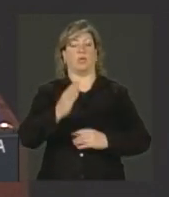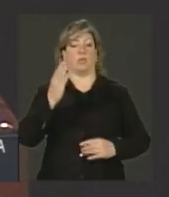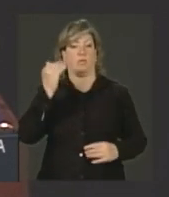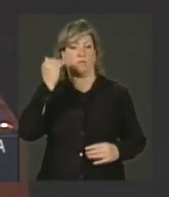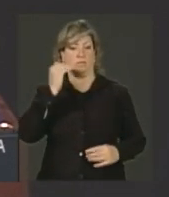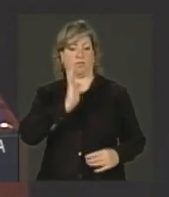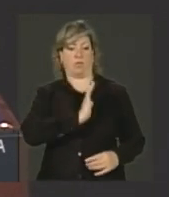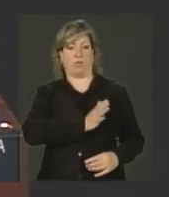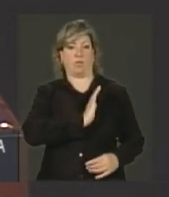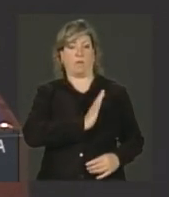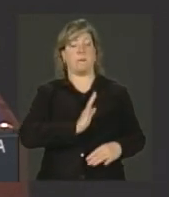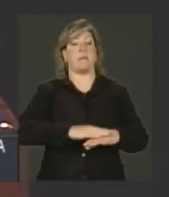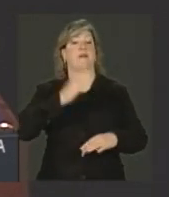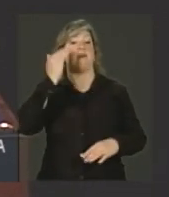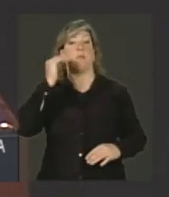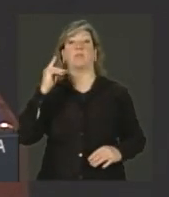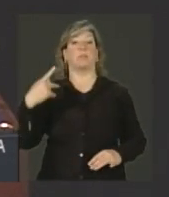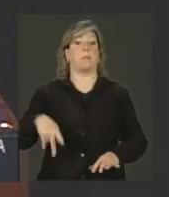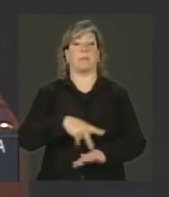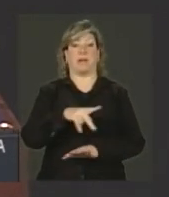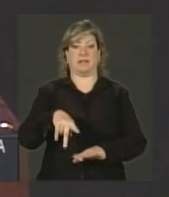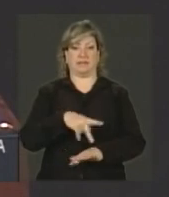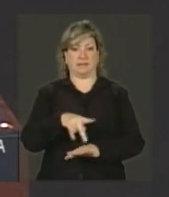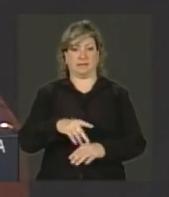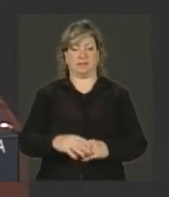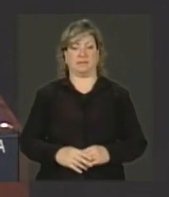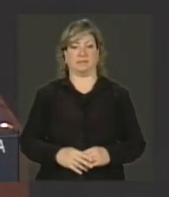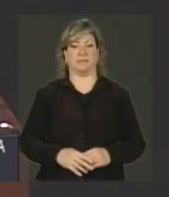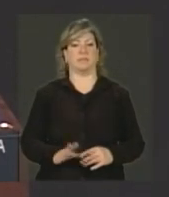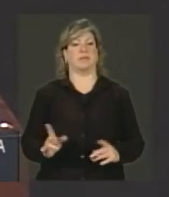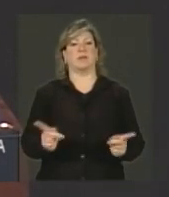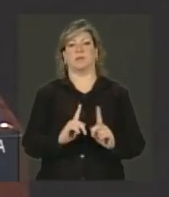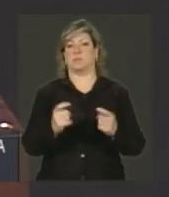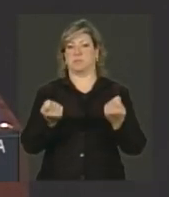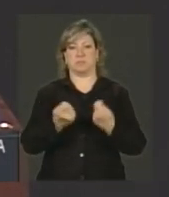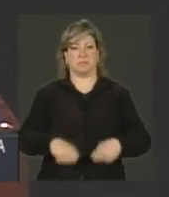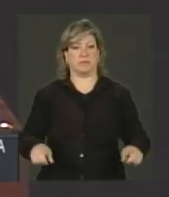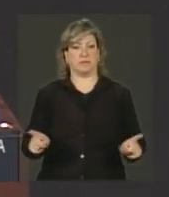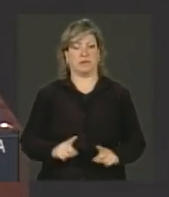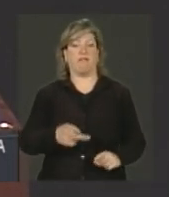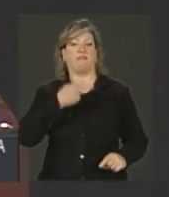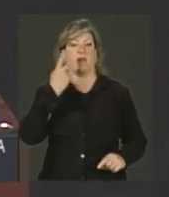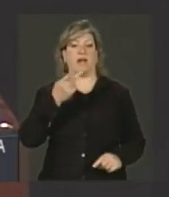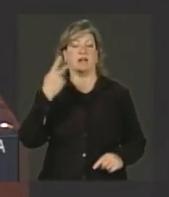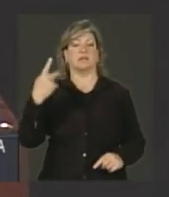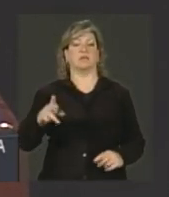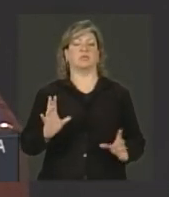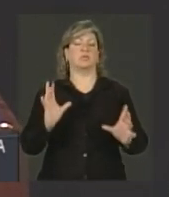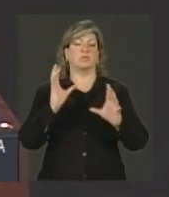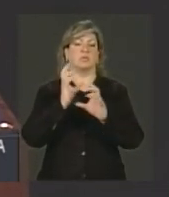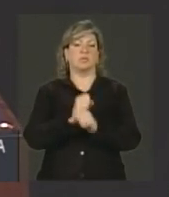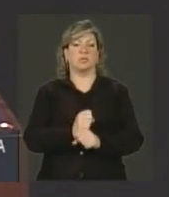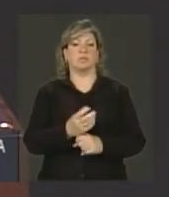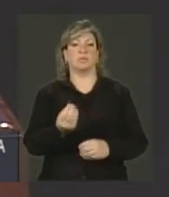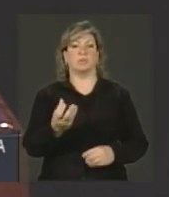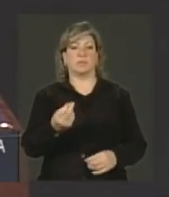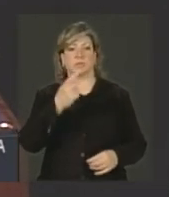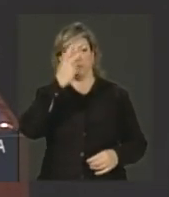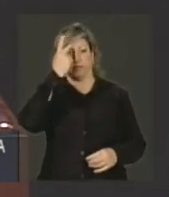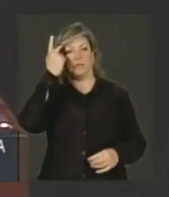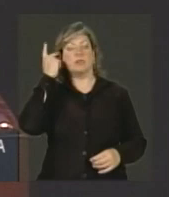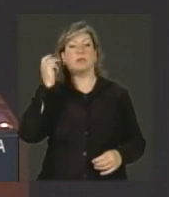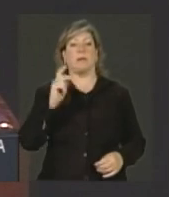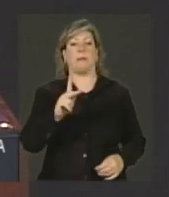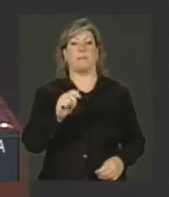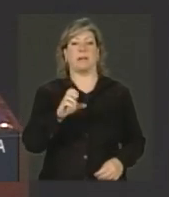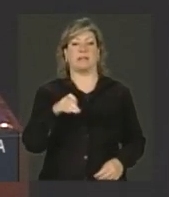maior reputação do país. Não sendo necessário citar seus inúmeros pacientes ilustres, muitos dos quais